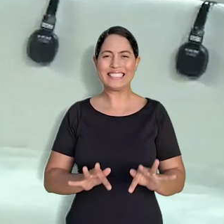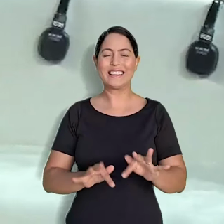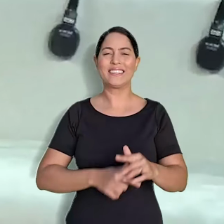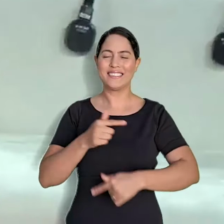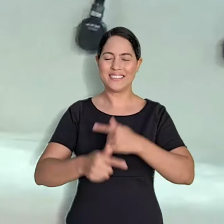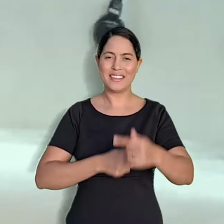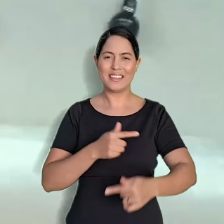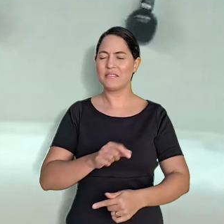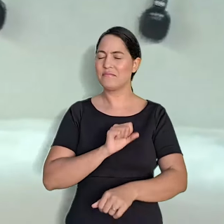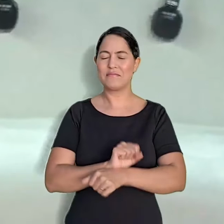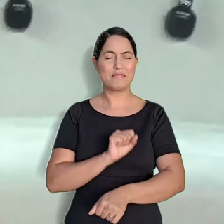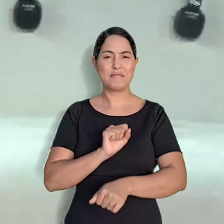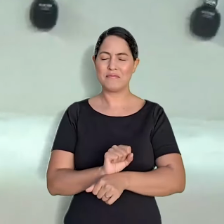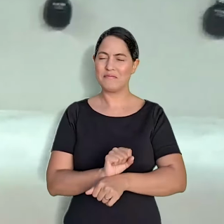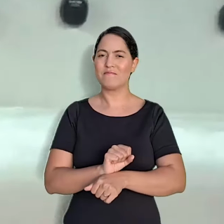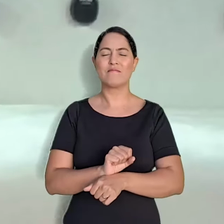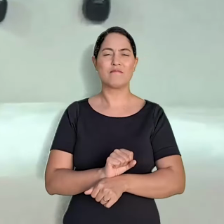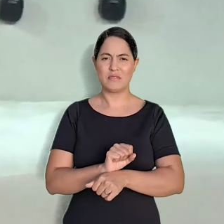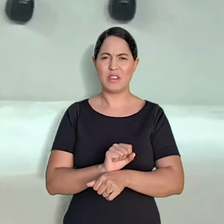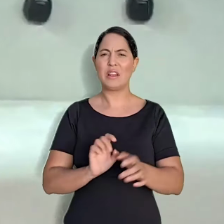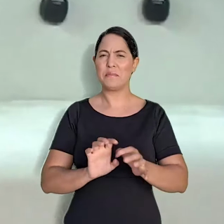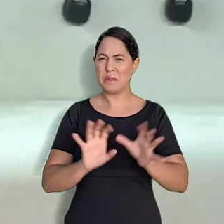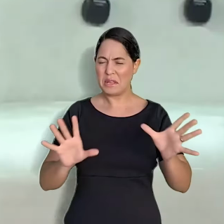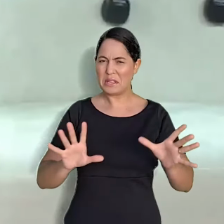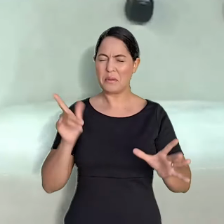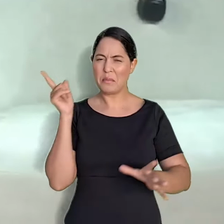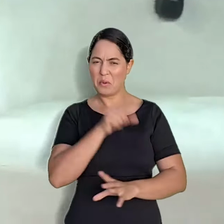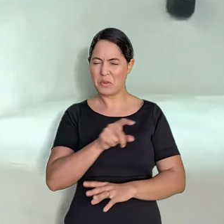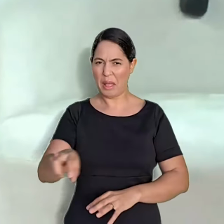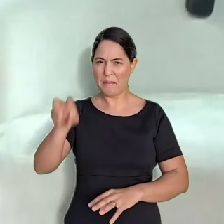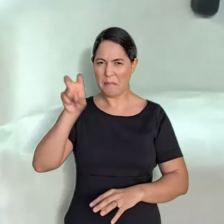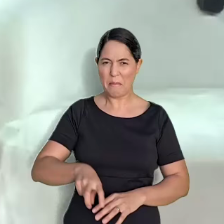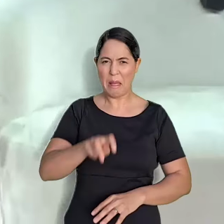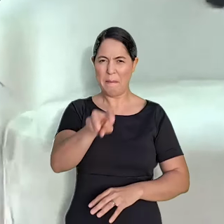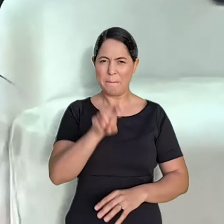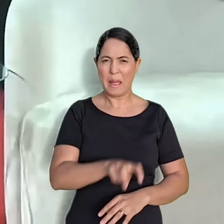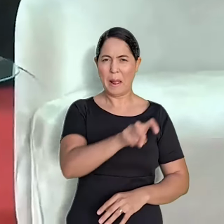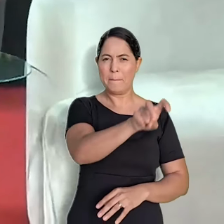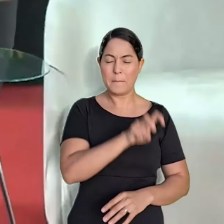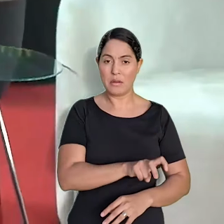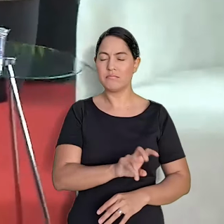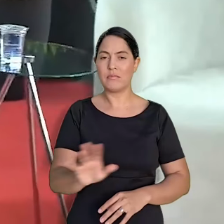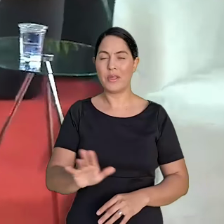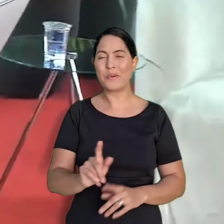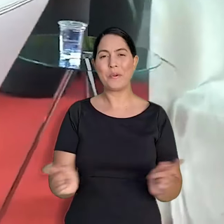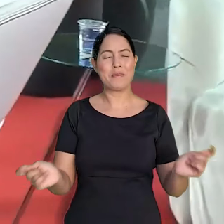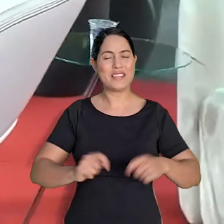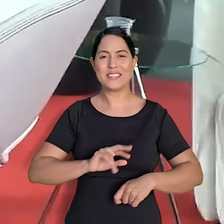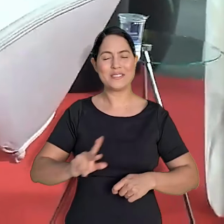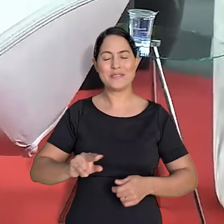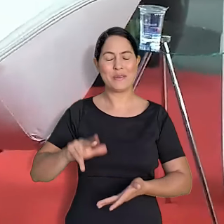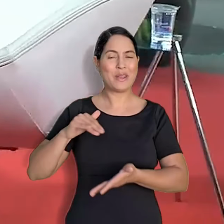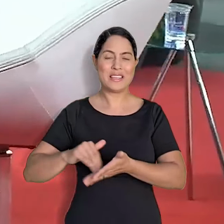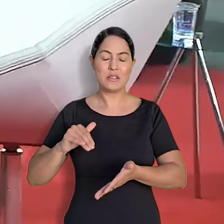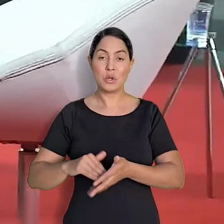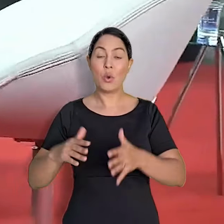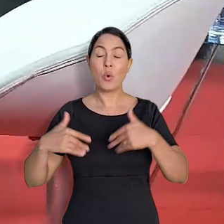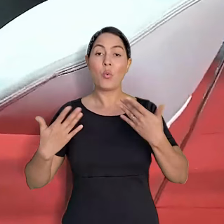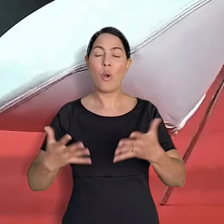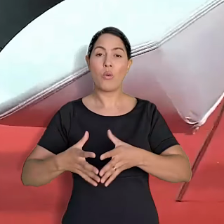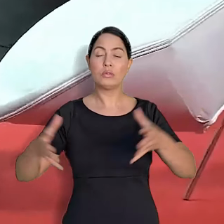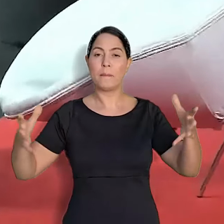esperar a autorização para ocupar espaço. Porque competência não se mede pelo tempo de carreira, pelo tamanho do escritório, pela